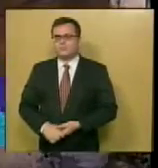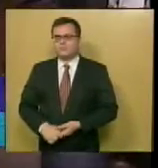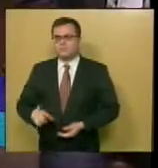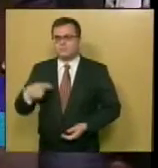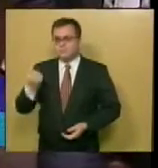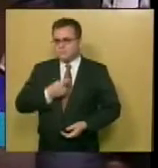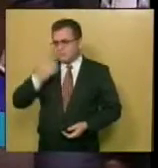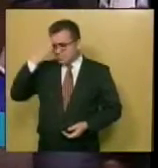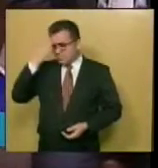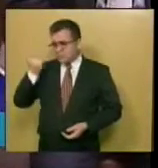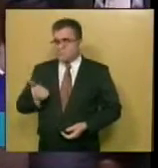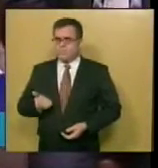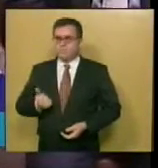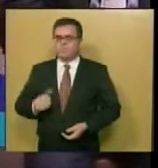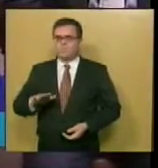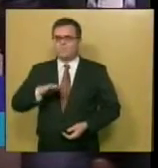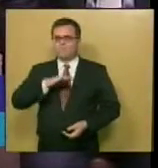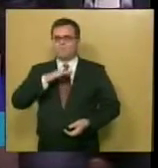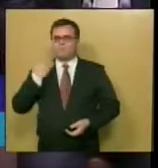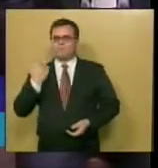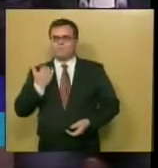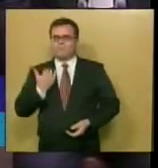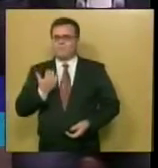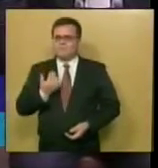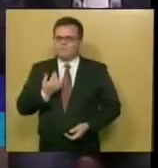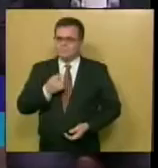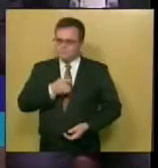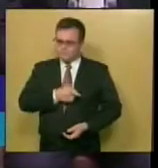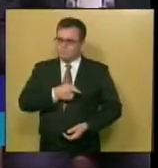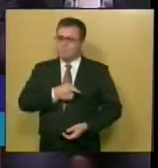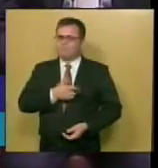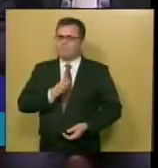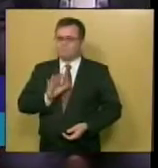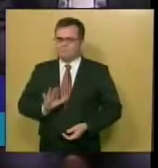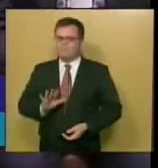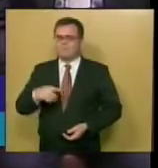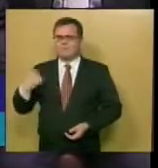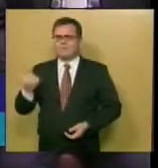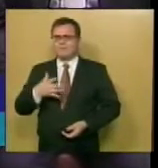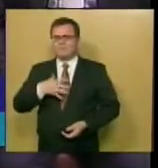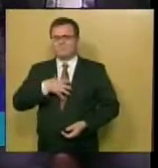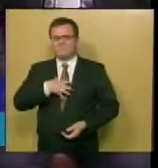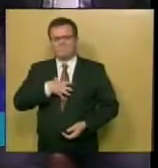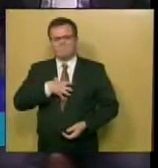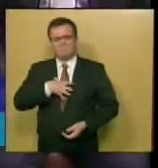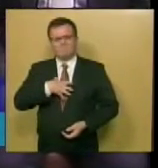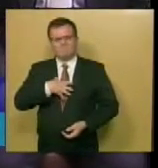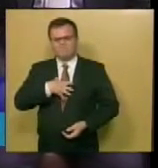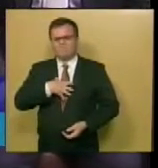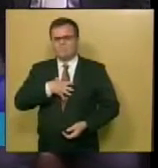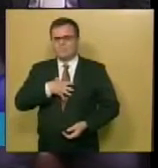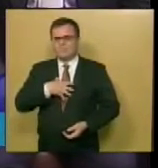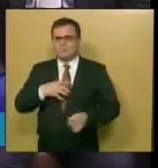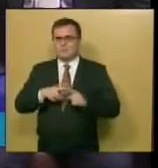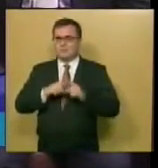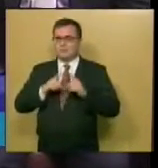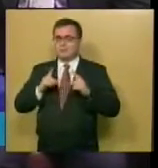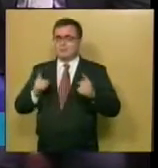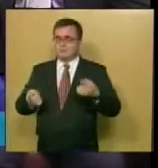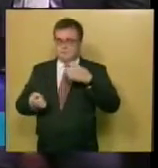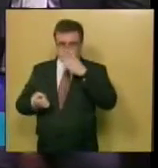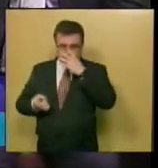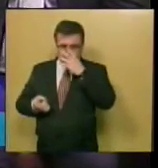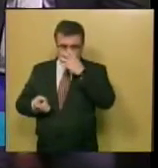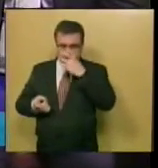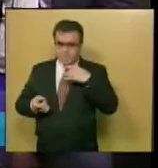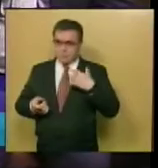Sabemos que a perda abrupta deste ilustre itabaianense abalou a todos, mas nada comparado